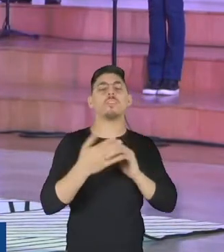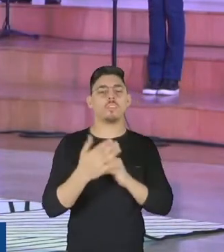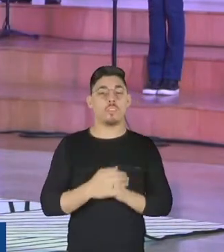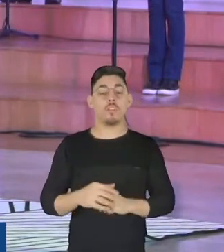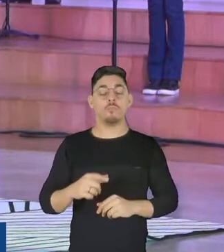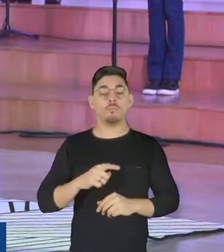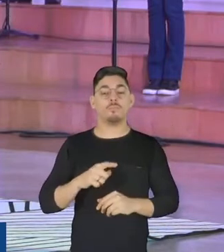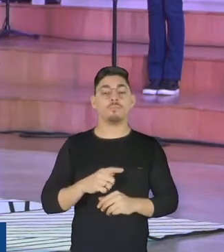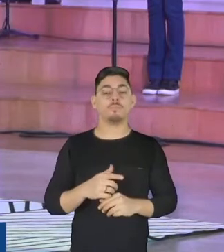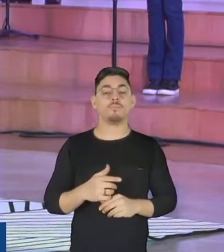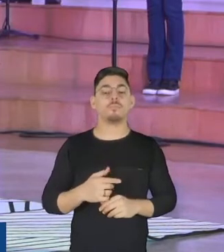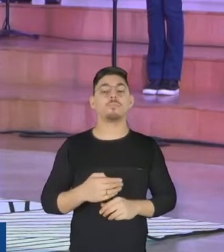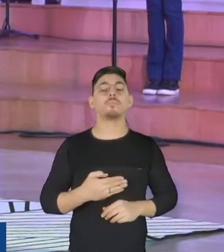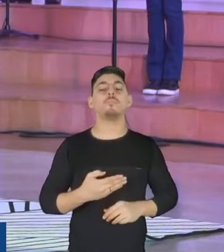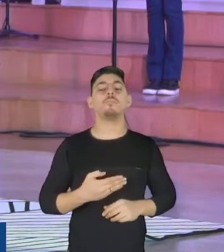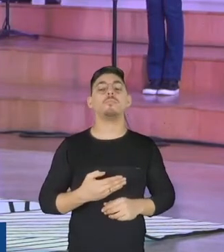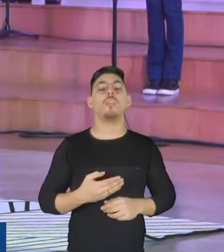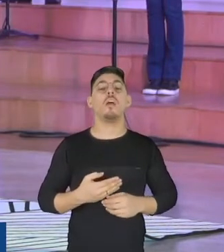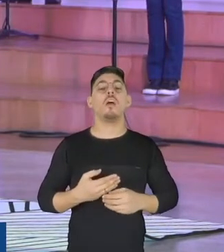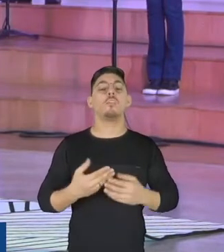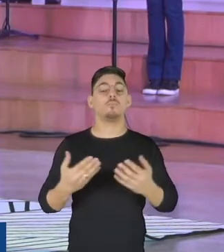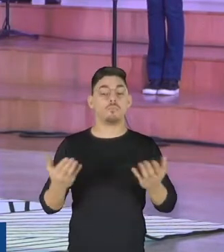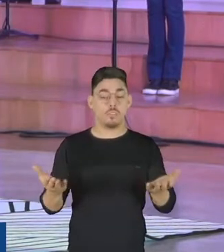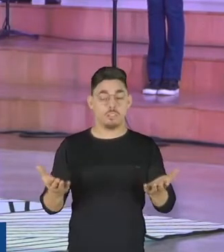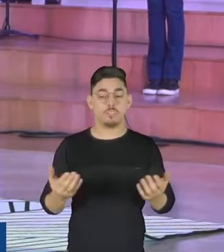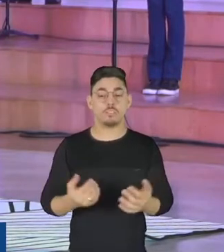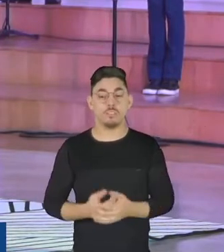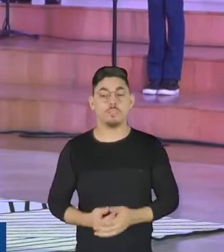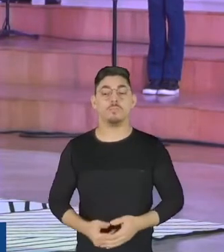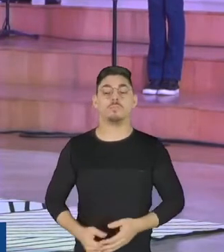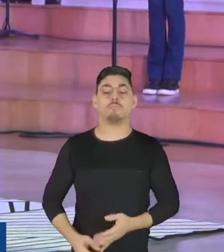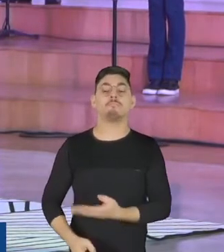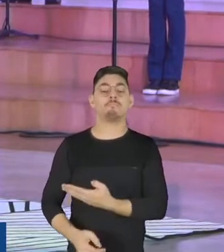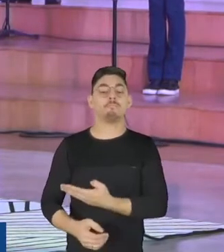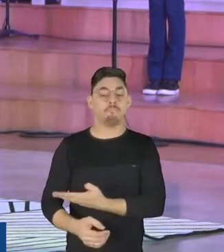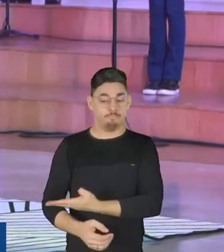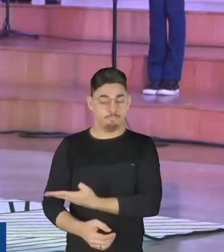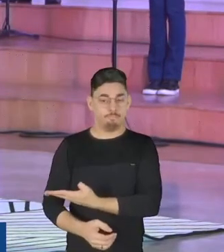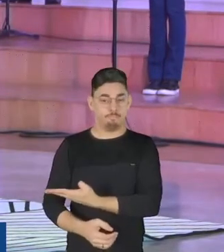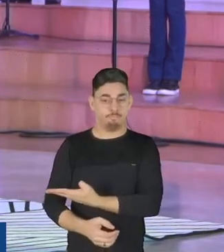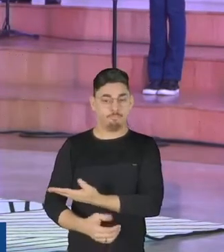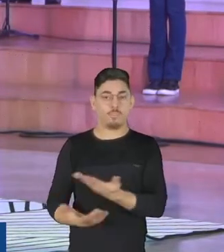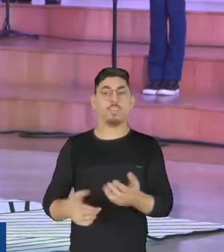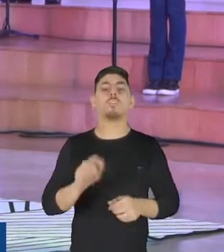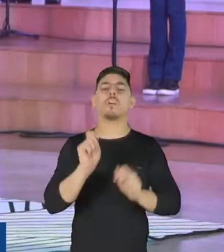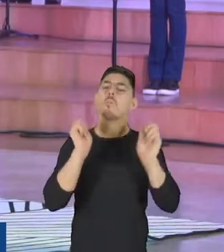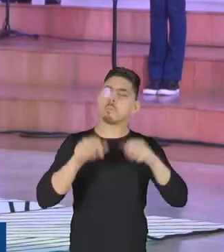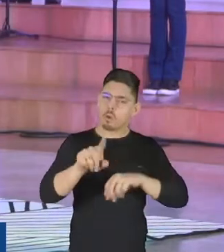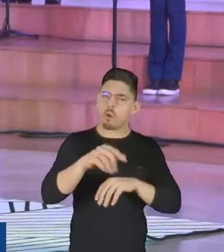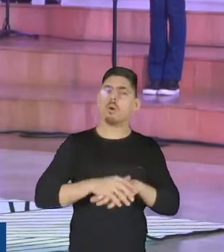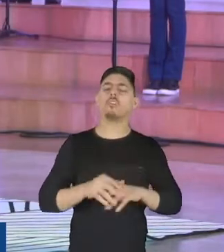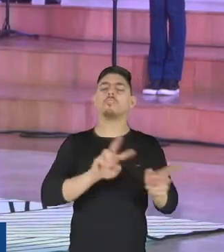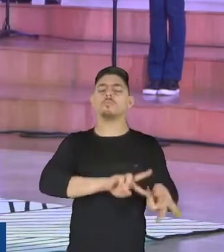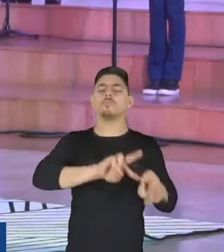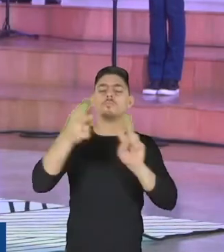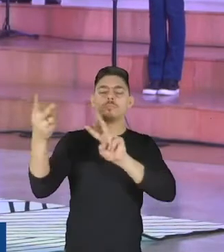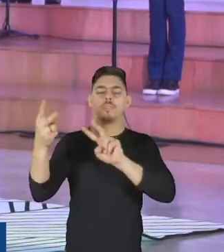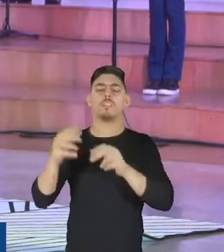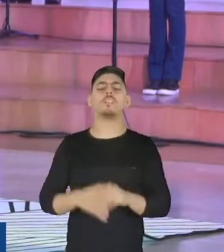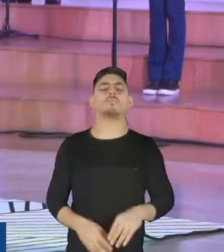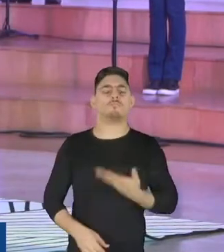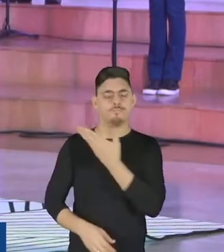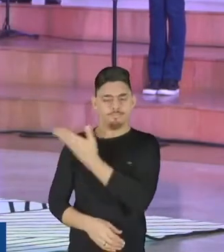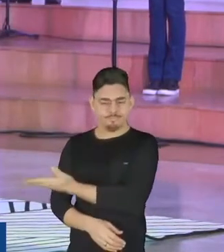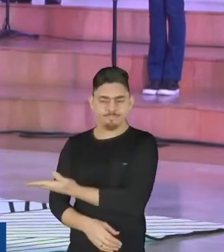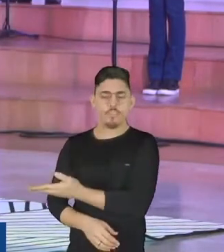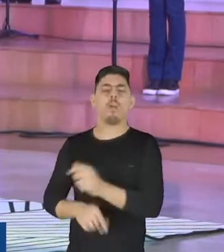aí na tela junto com o nosso Pix, que é o nosso CNPJ. E você já pode fazer a transferência, já pode programar